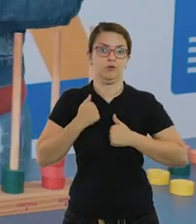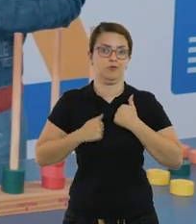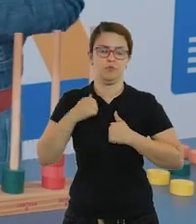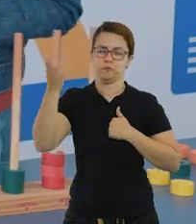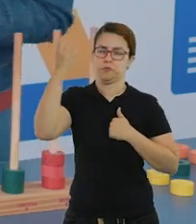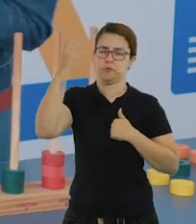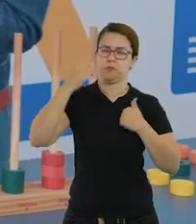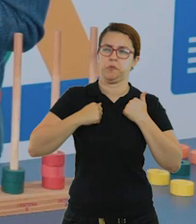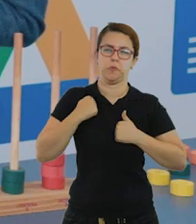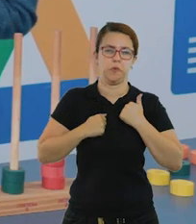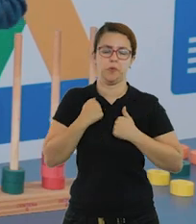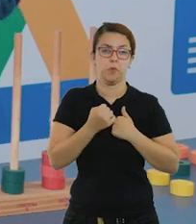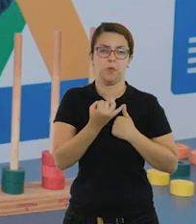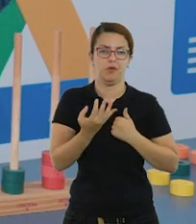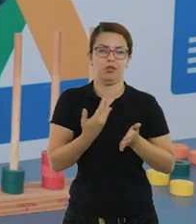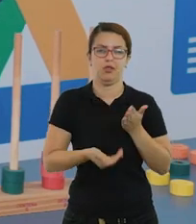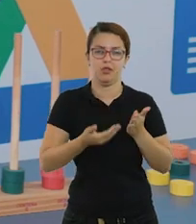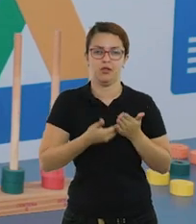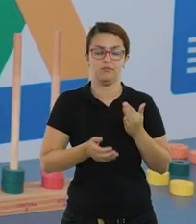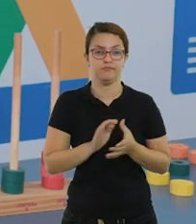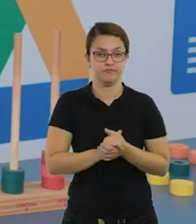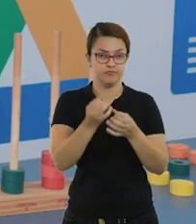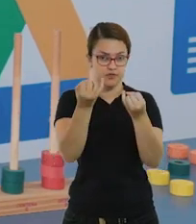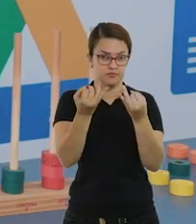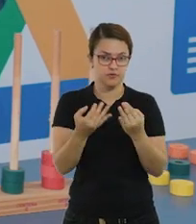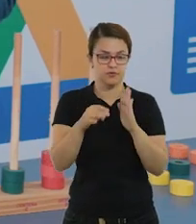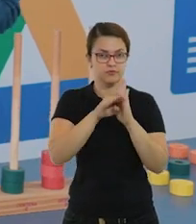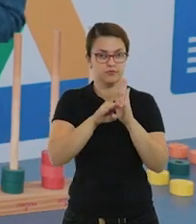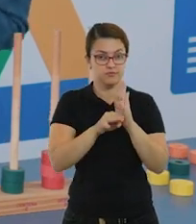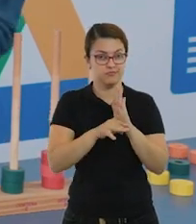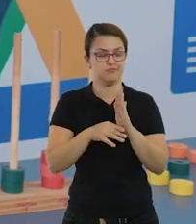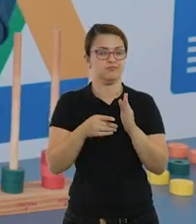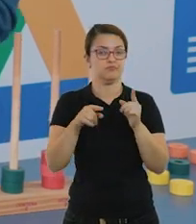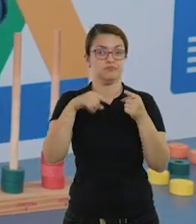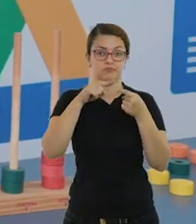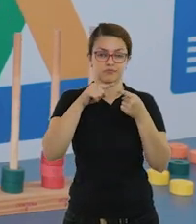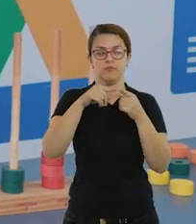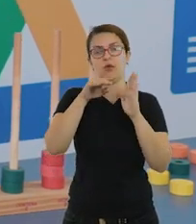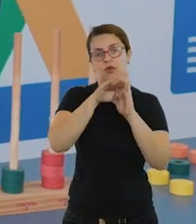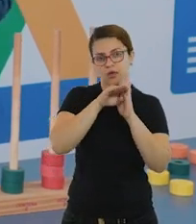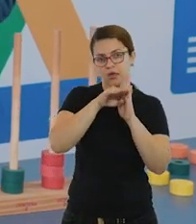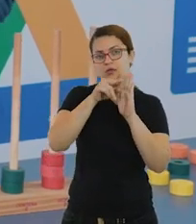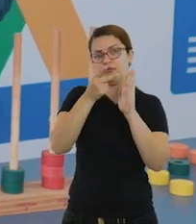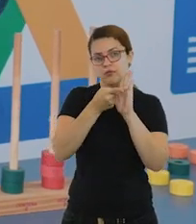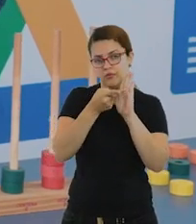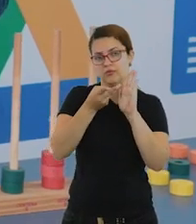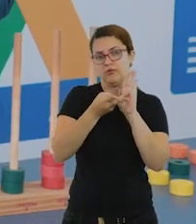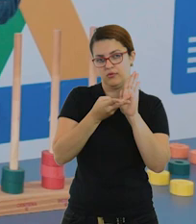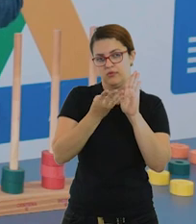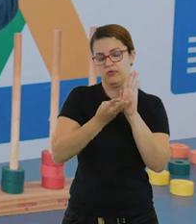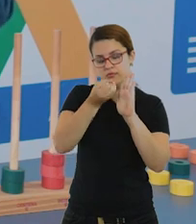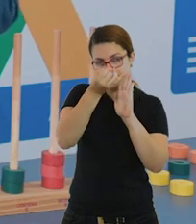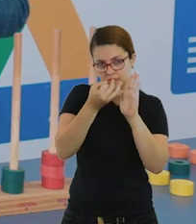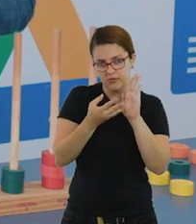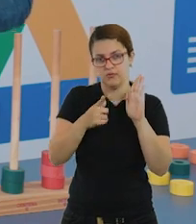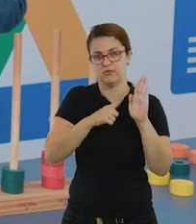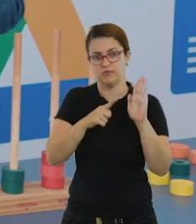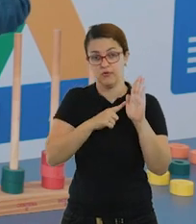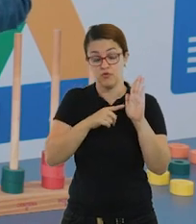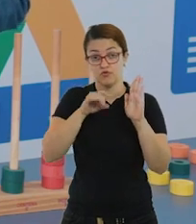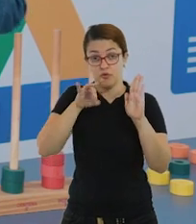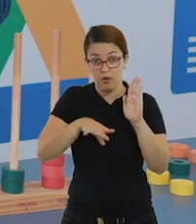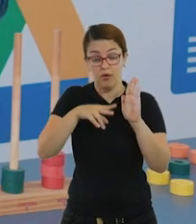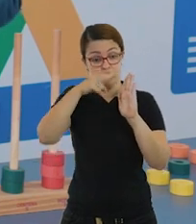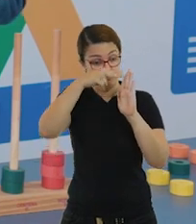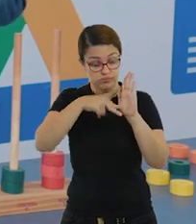tomar banho. Lá na nossa rotina tem toda a explicação, tá? Então tem o primeiro passo, o segundo passo, todos, tá?